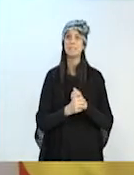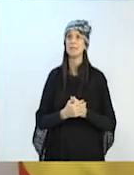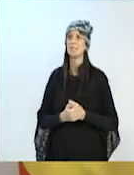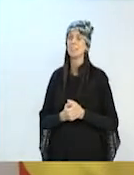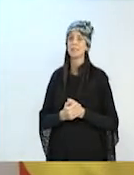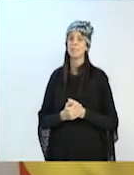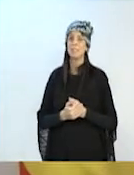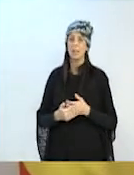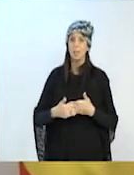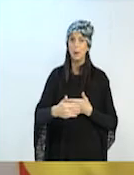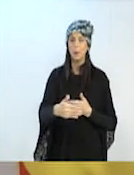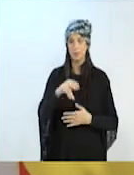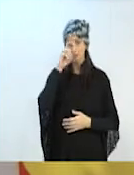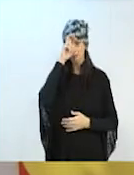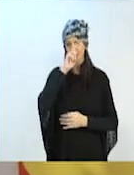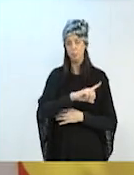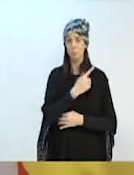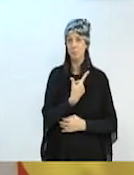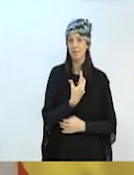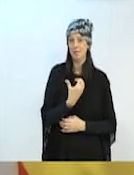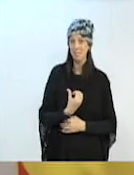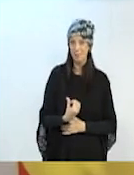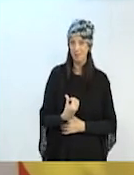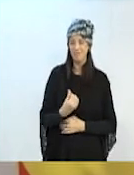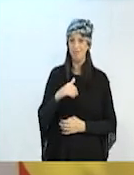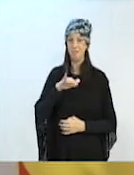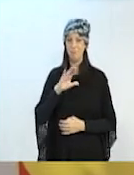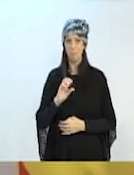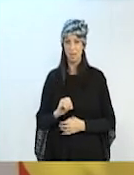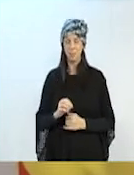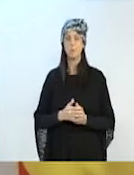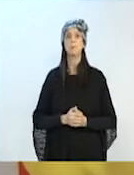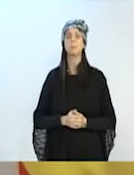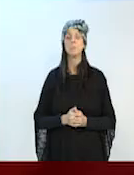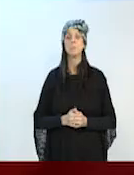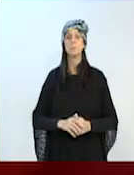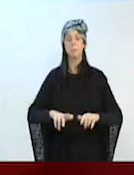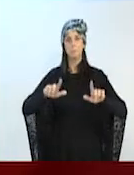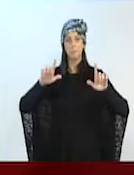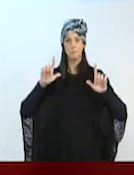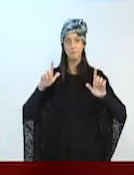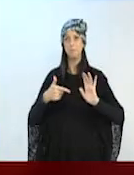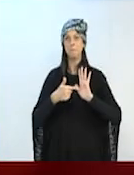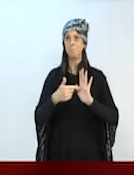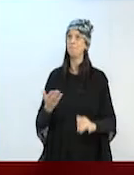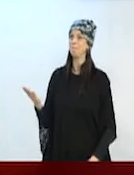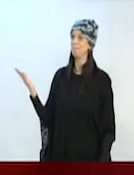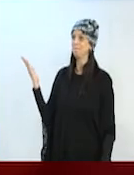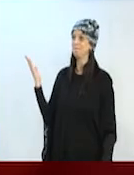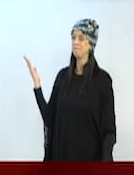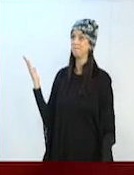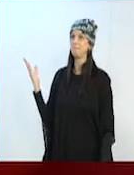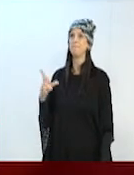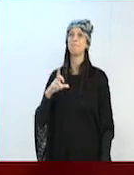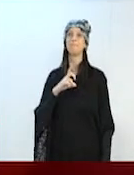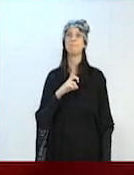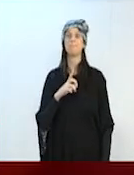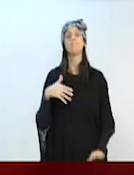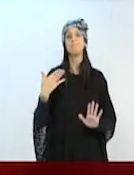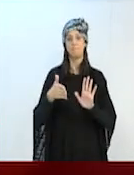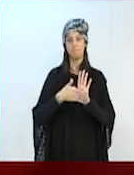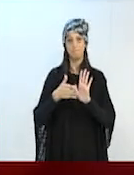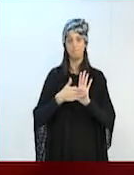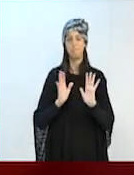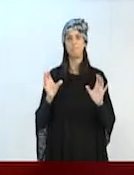Nessa quinta-feira, no dia 26, Ari, se tu puderes projetar a imagem do nosso convite, nós vamos, por proposição do